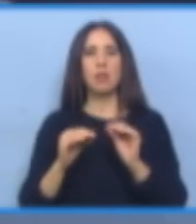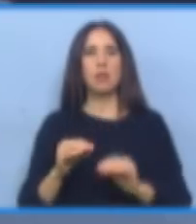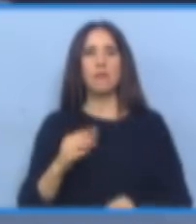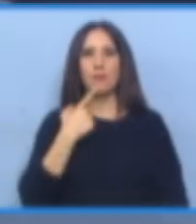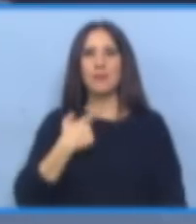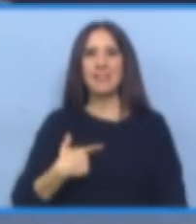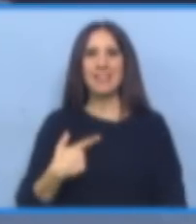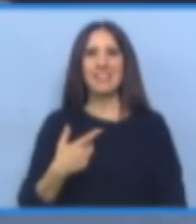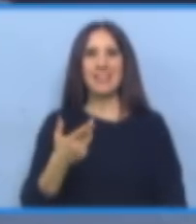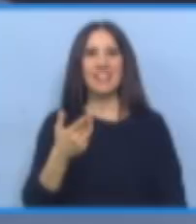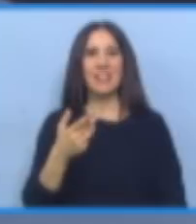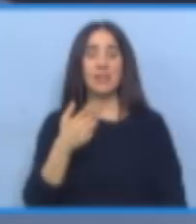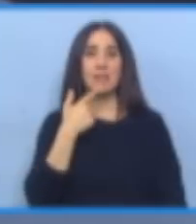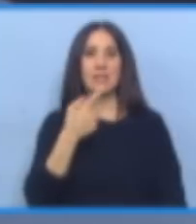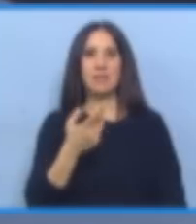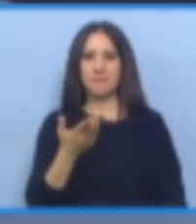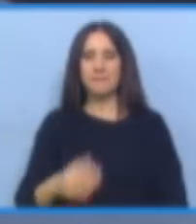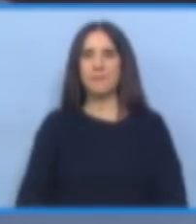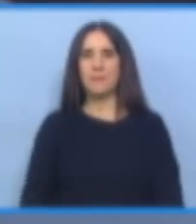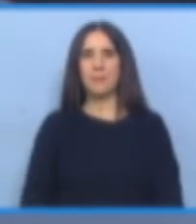perguntar, mas a propósito disso estavas a dizer...